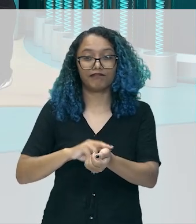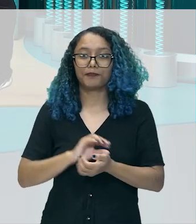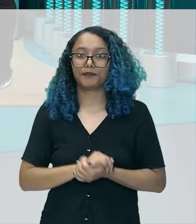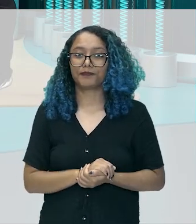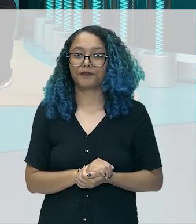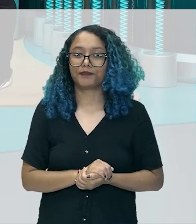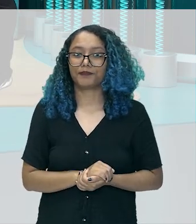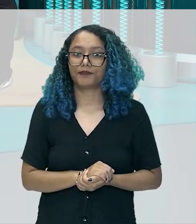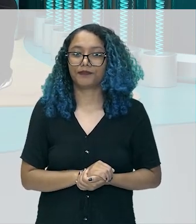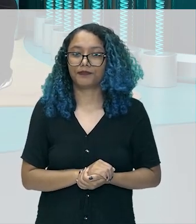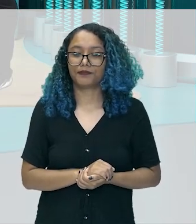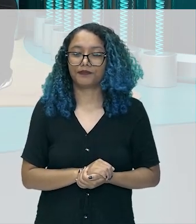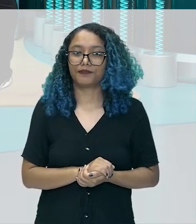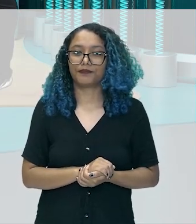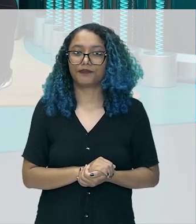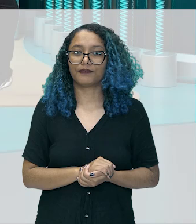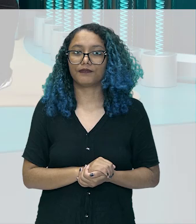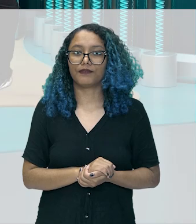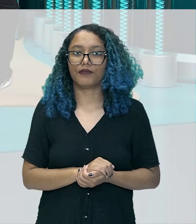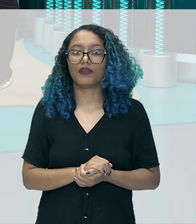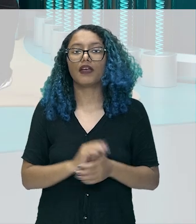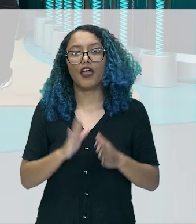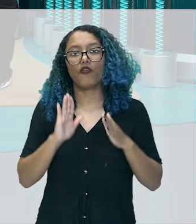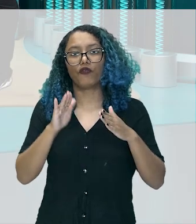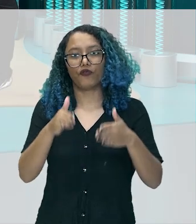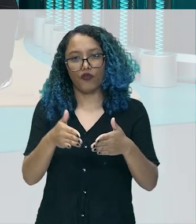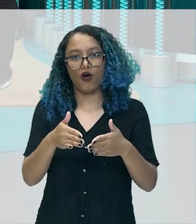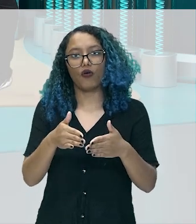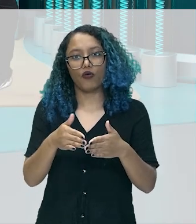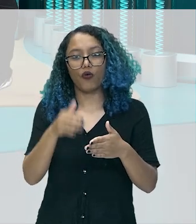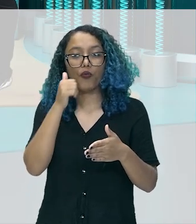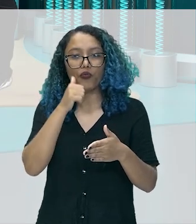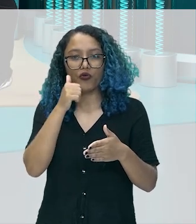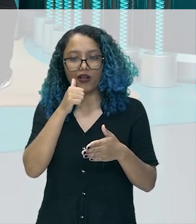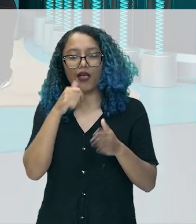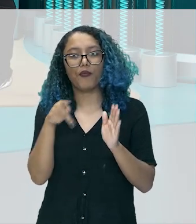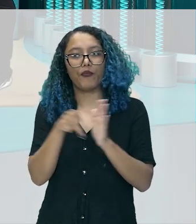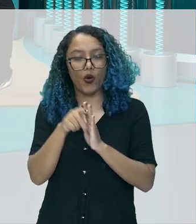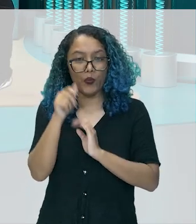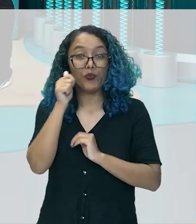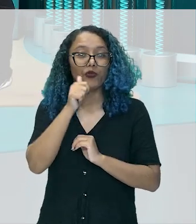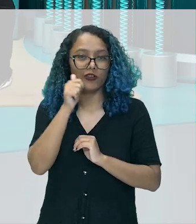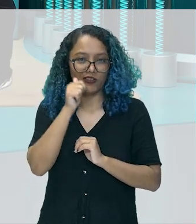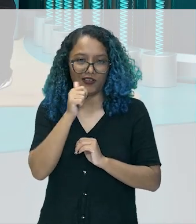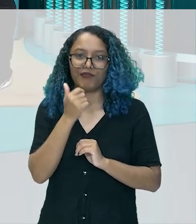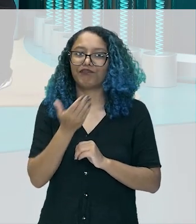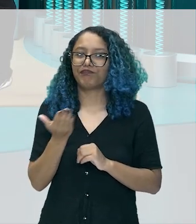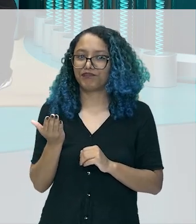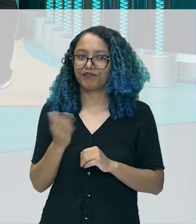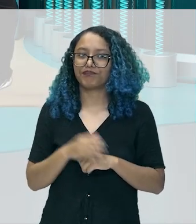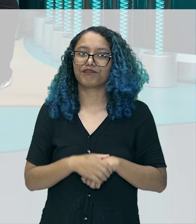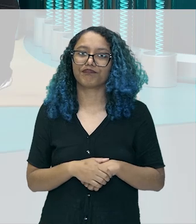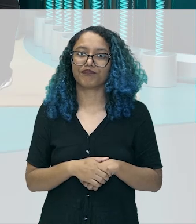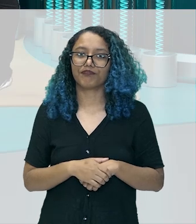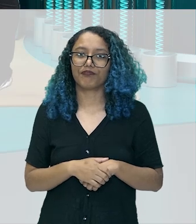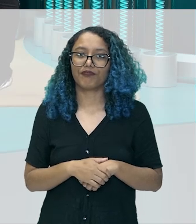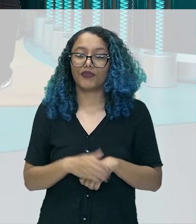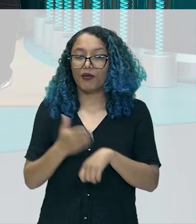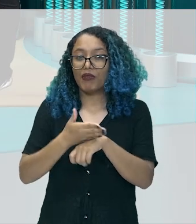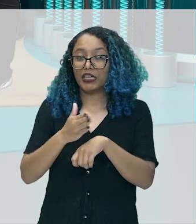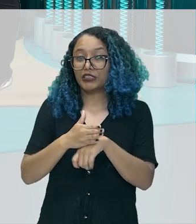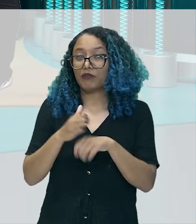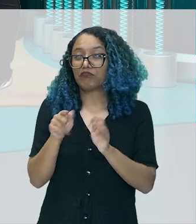ginástica artística é uma das ginásticas competitivas mais conhecidas, até porque quando a gente para assistir os Jogos